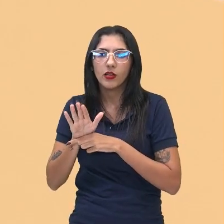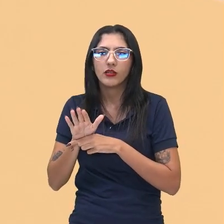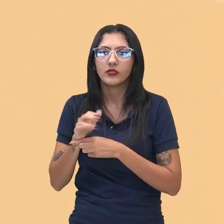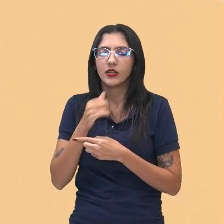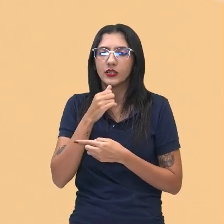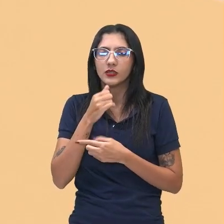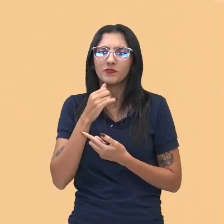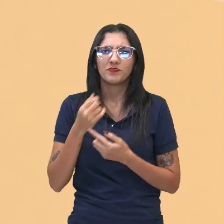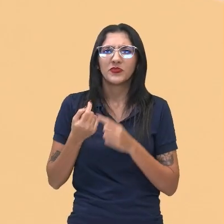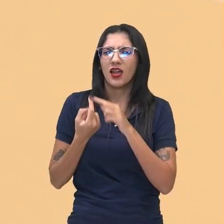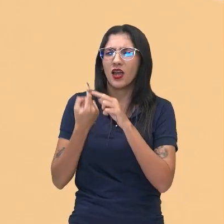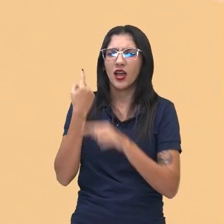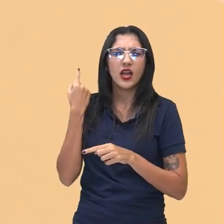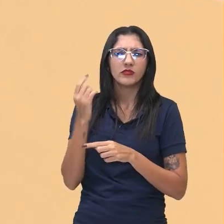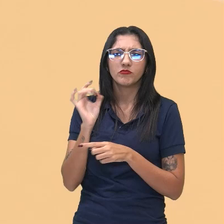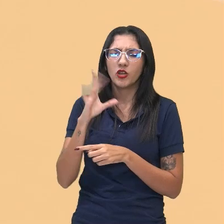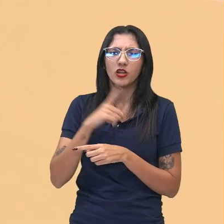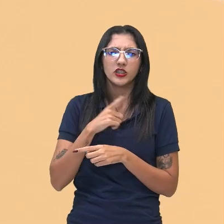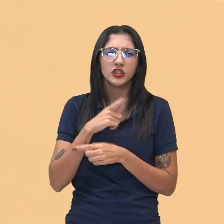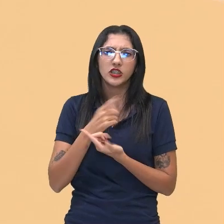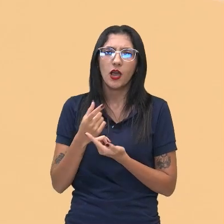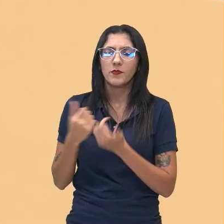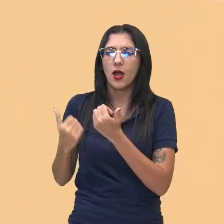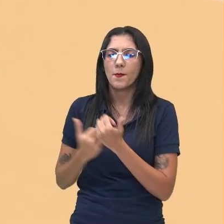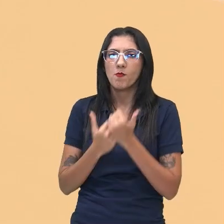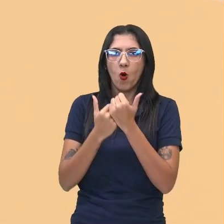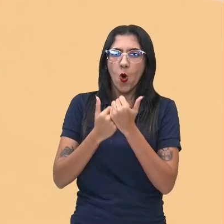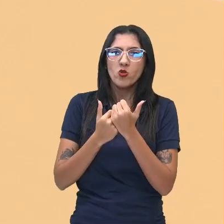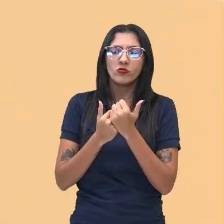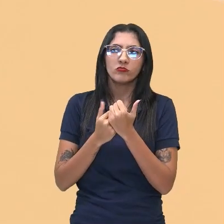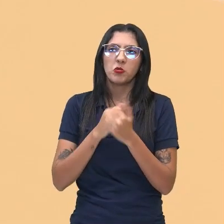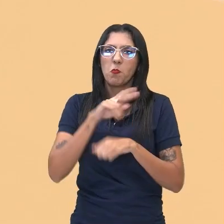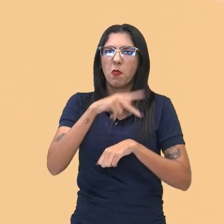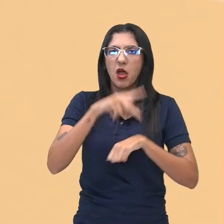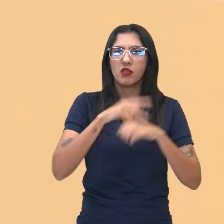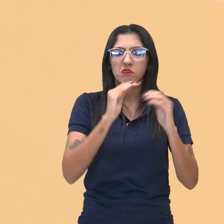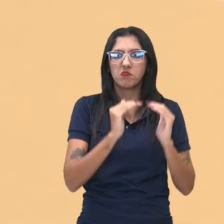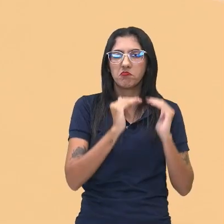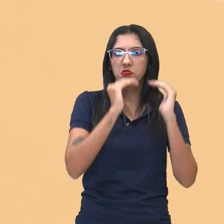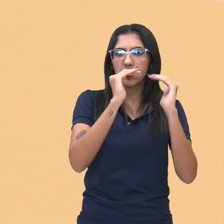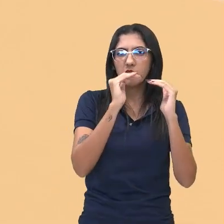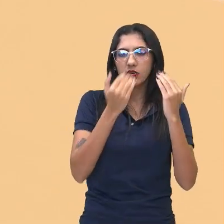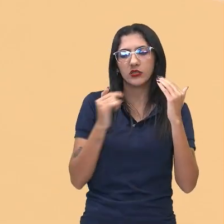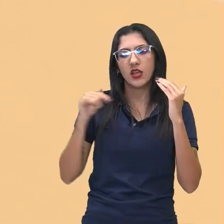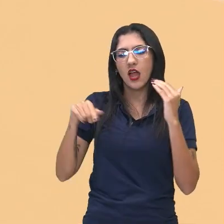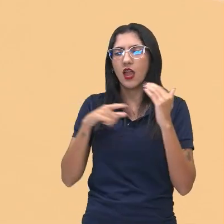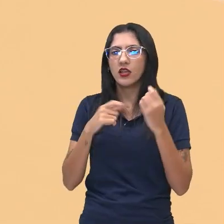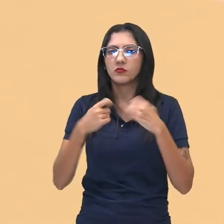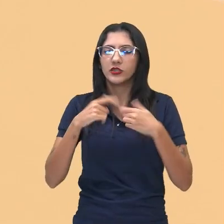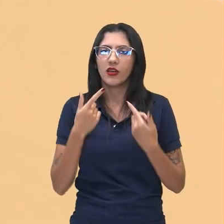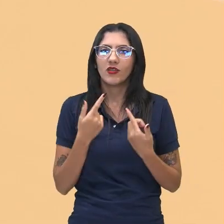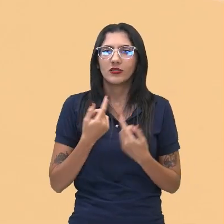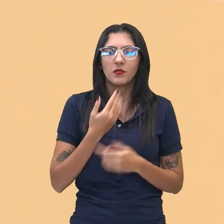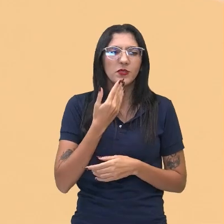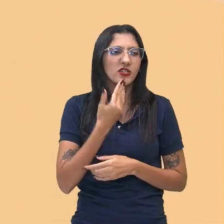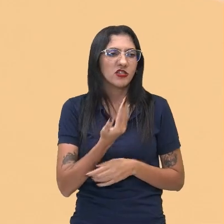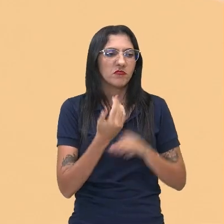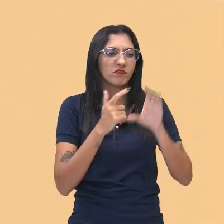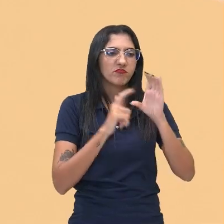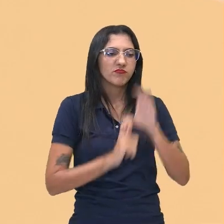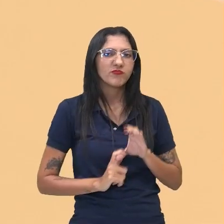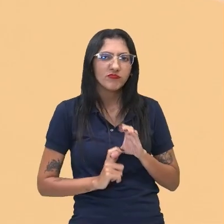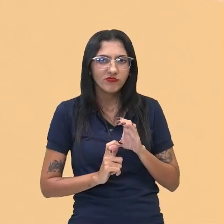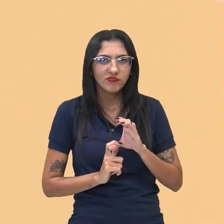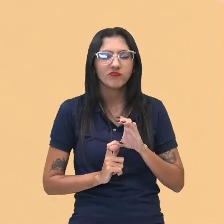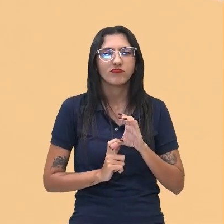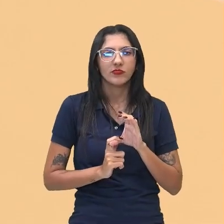tinha somente ali o suporte dos países mais desenvolvidos, onde eles acabavam emprestando aquele dinheiro com altos